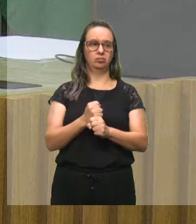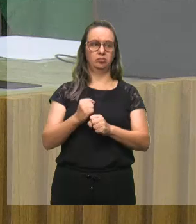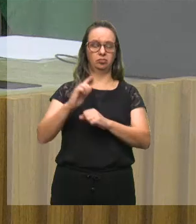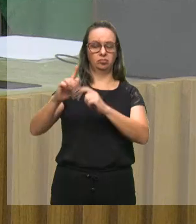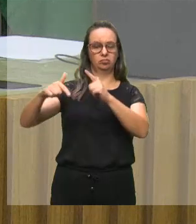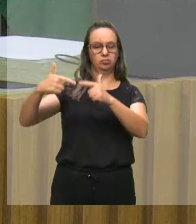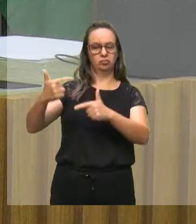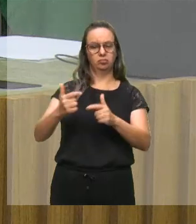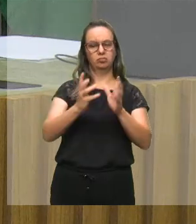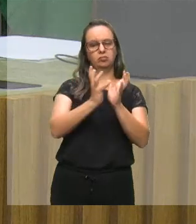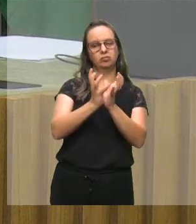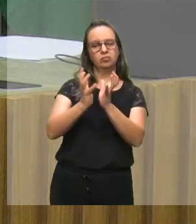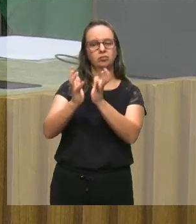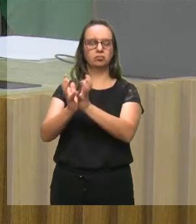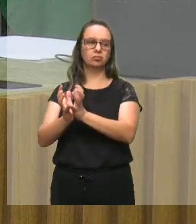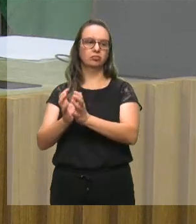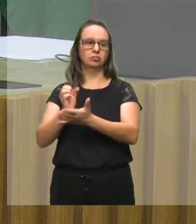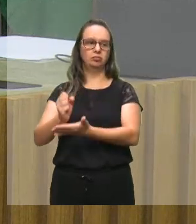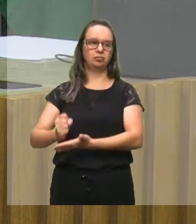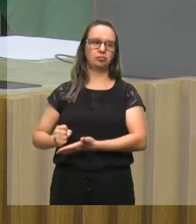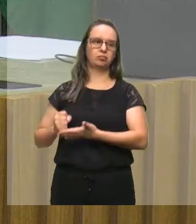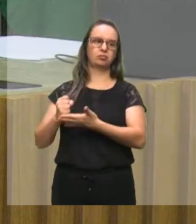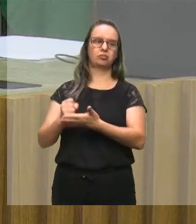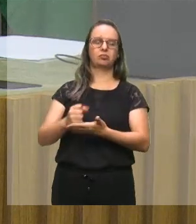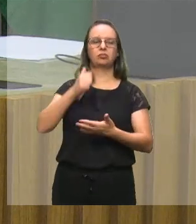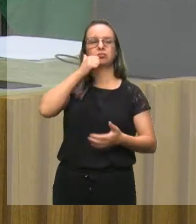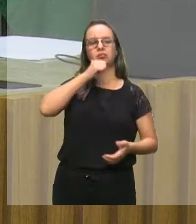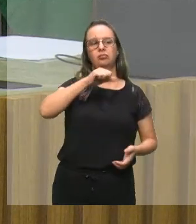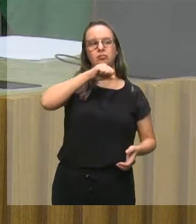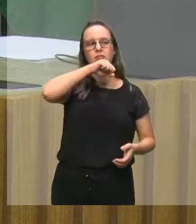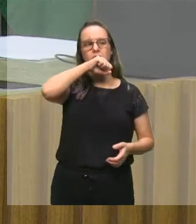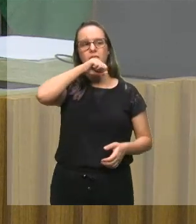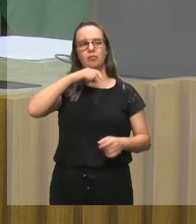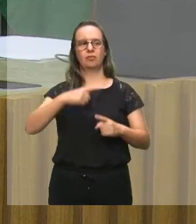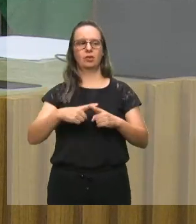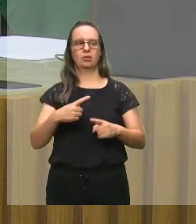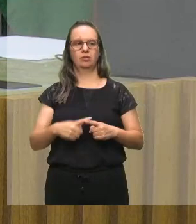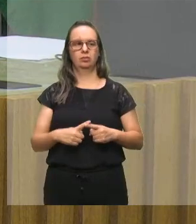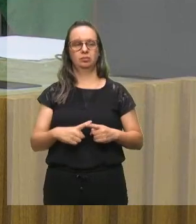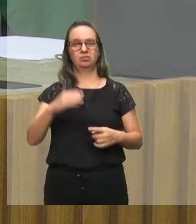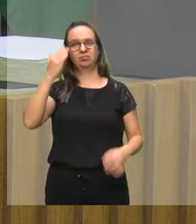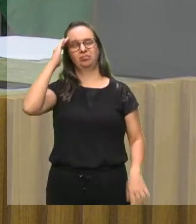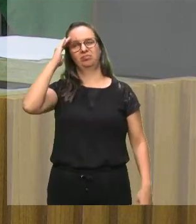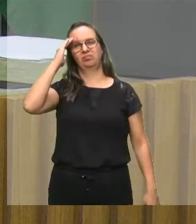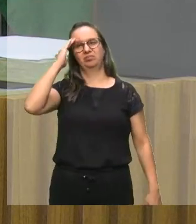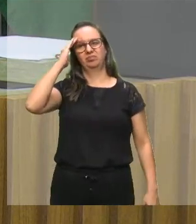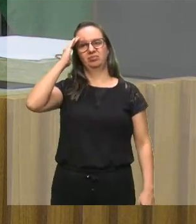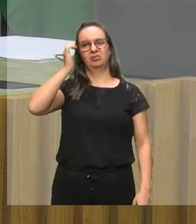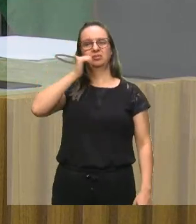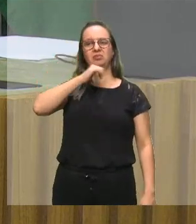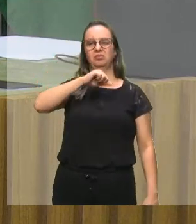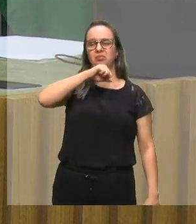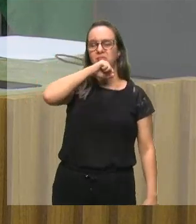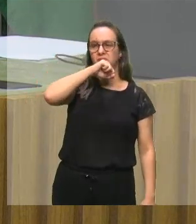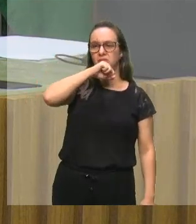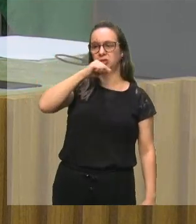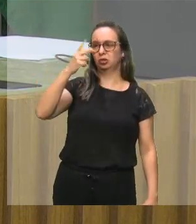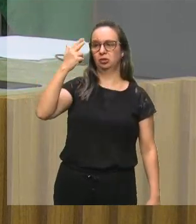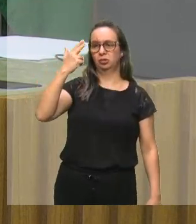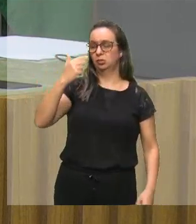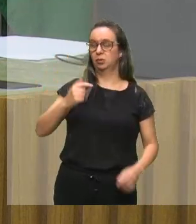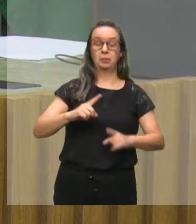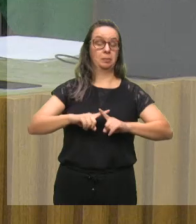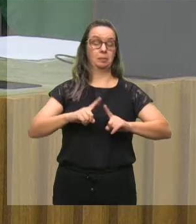equipes para ajudar, auxiliar essas mães, porque vocês podem pensar que a maternidade é algo natural, mas não é. A gente precisa ser ensinada